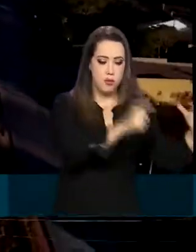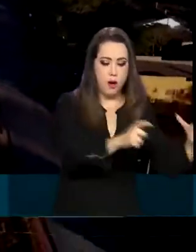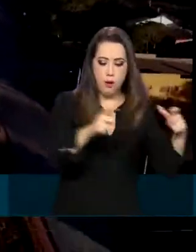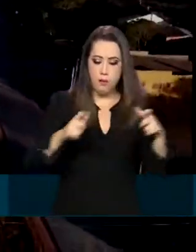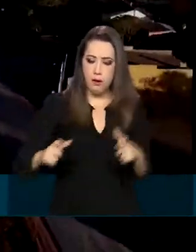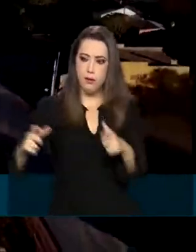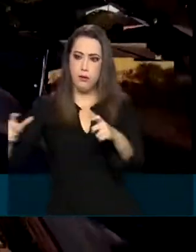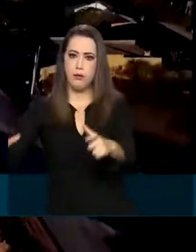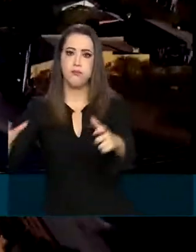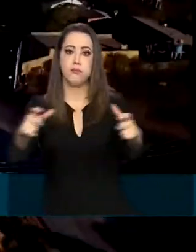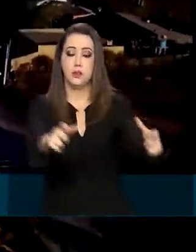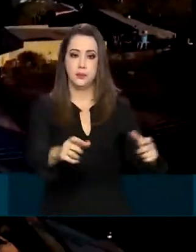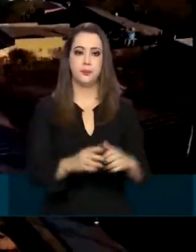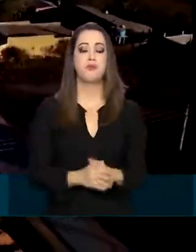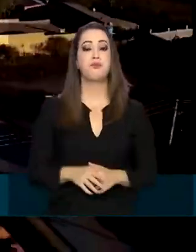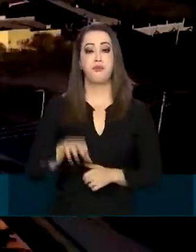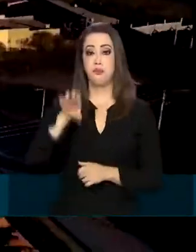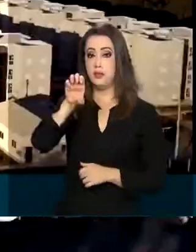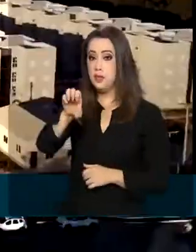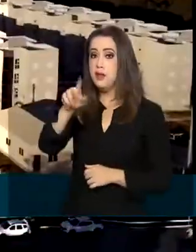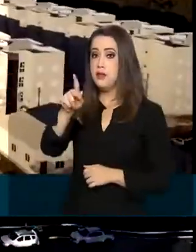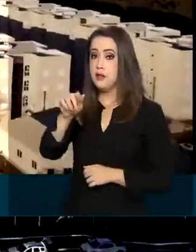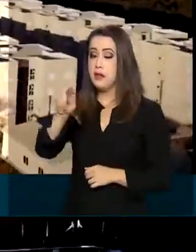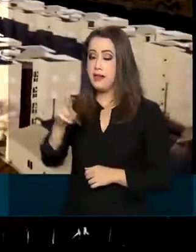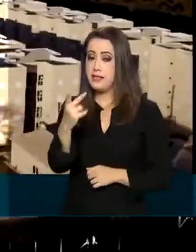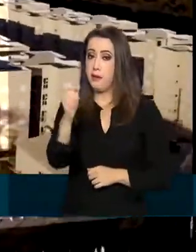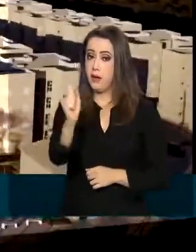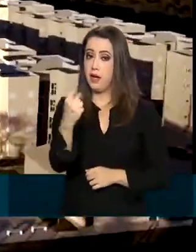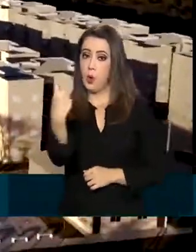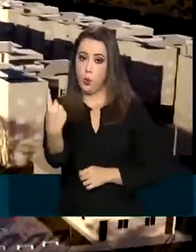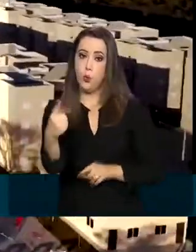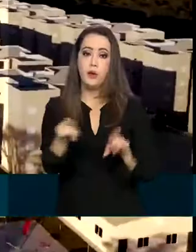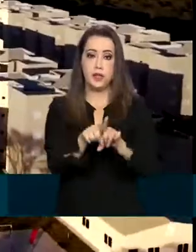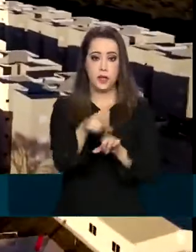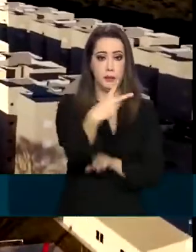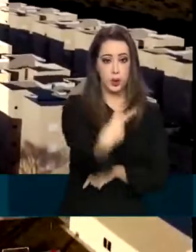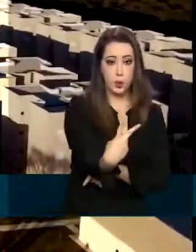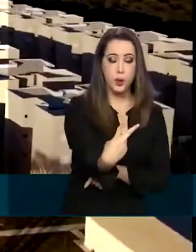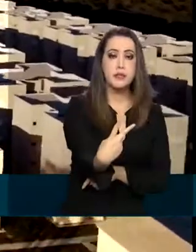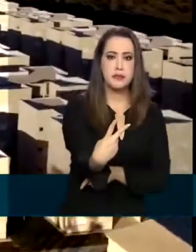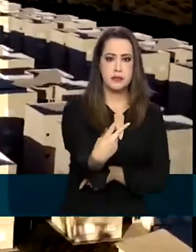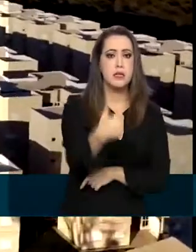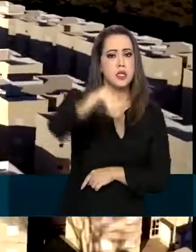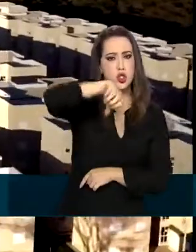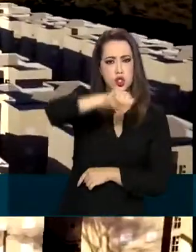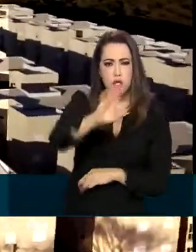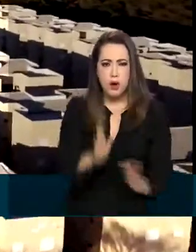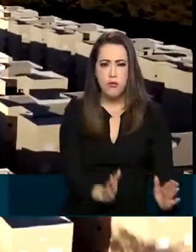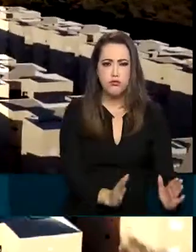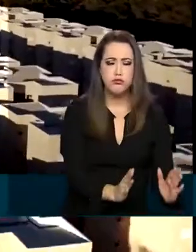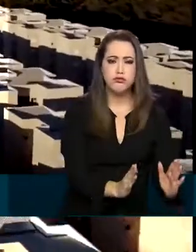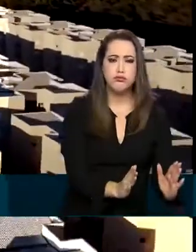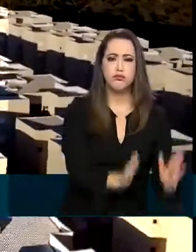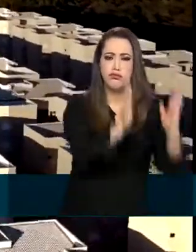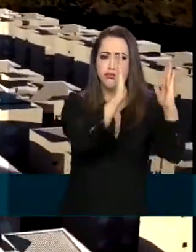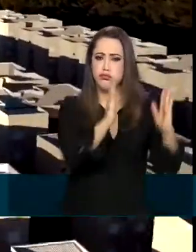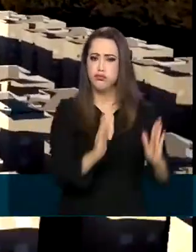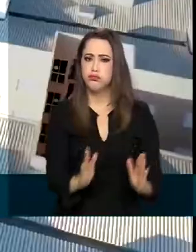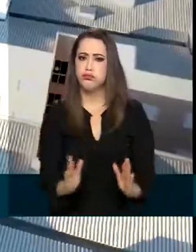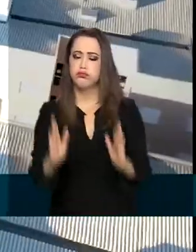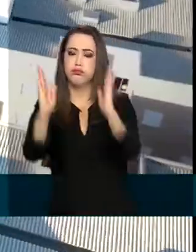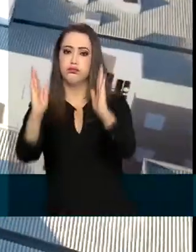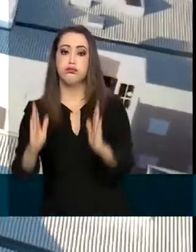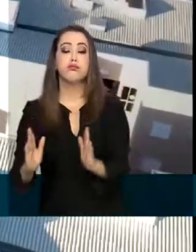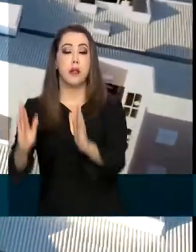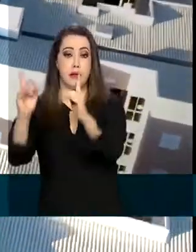todo. Espanha 1 e 2 de apartamentos, são 19 blocos de apartamentos no Espanha 1 e 2.